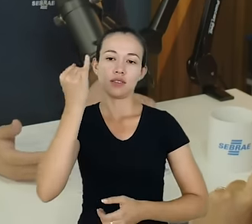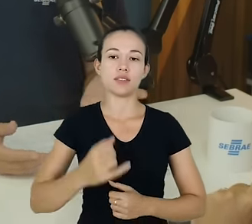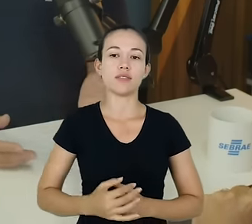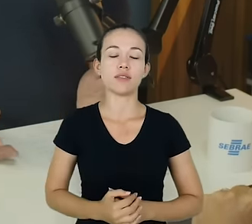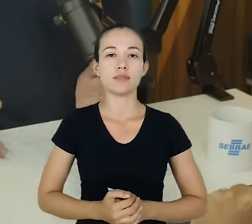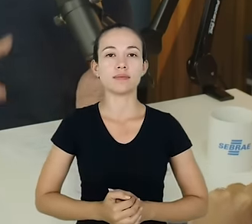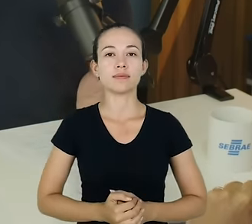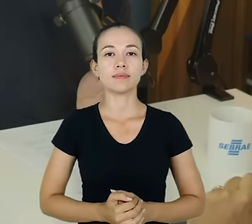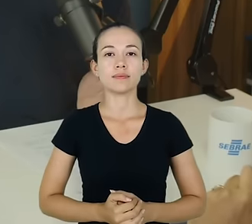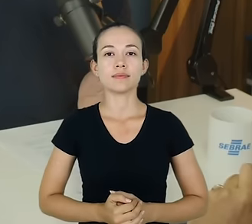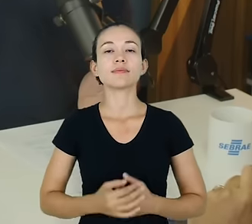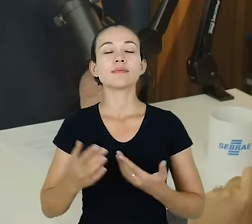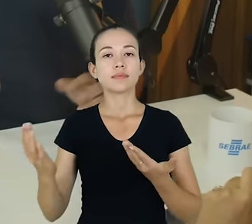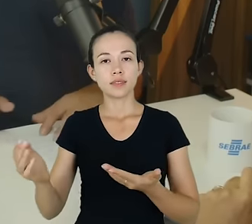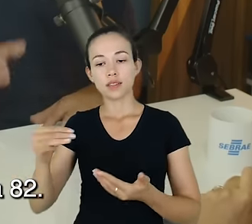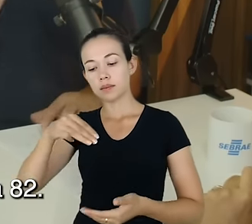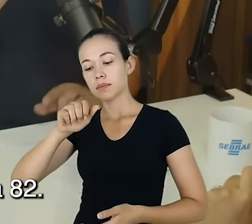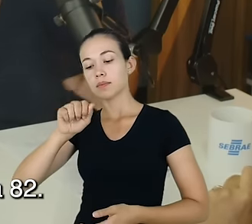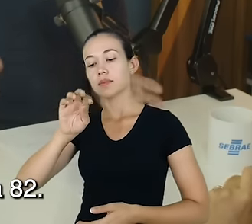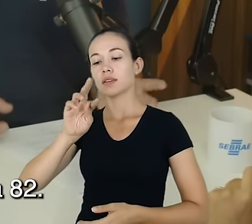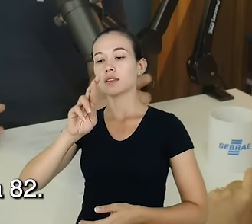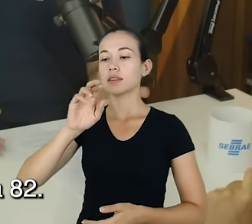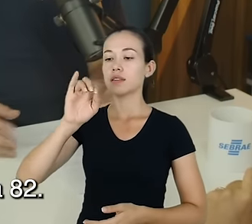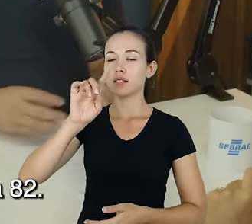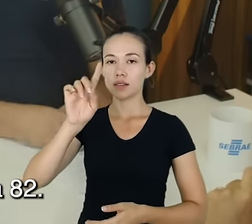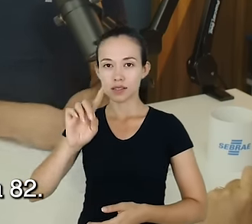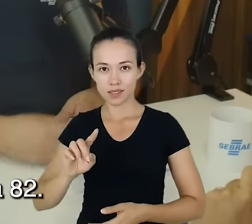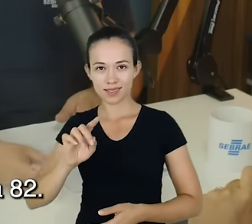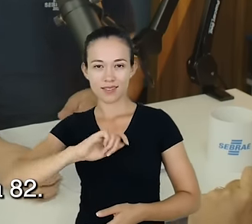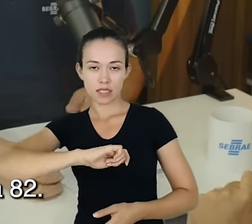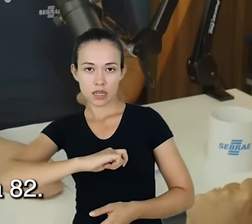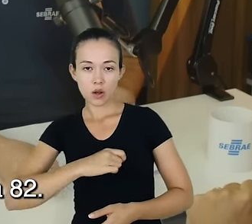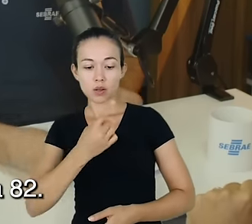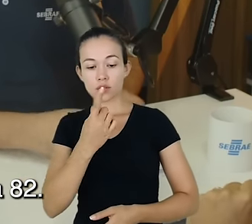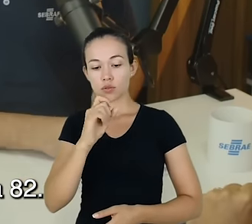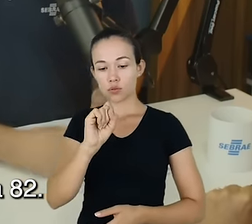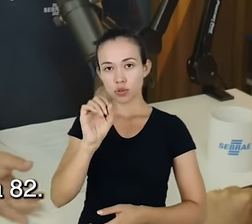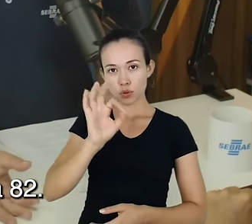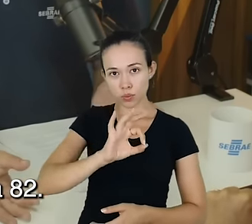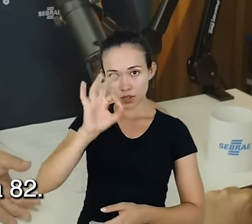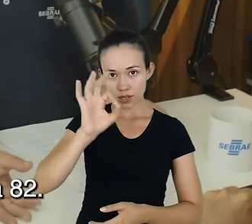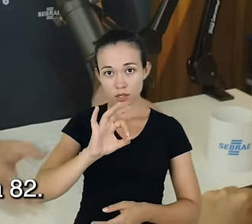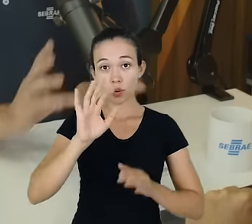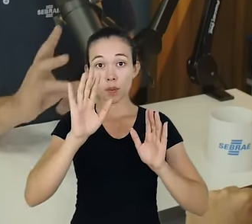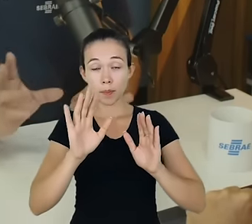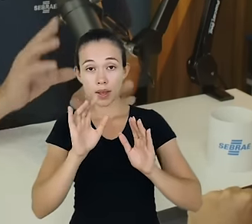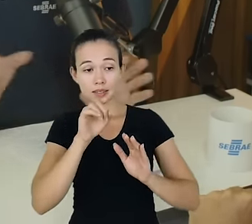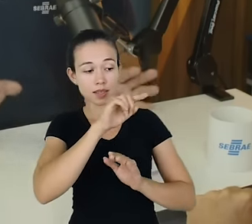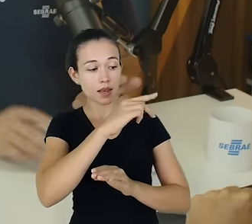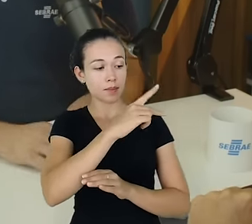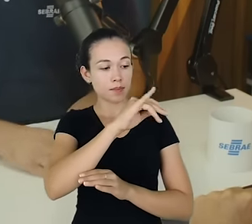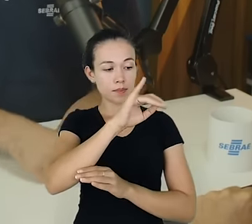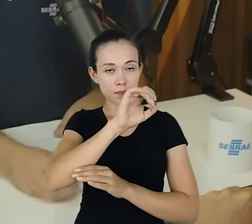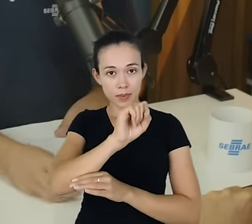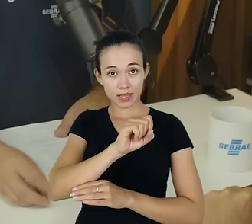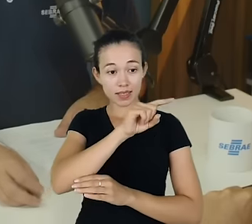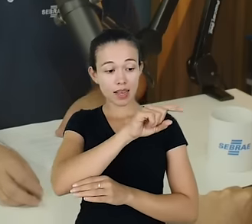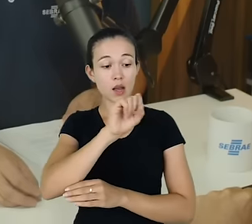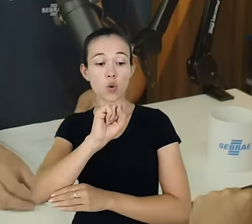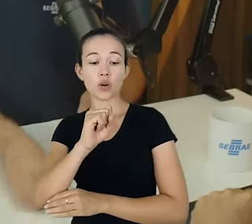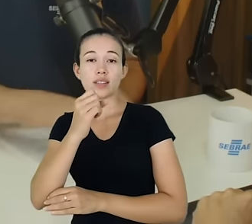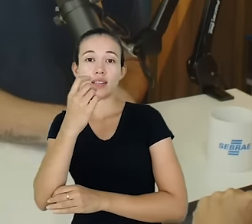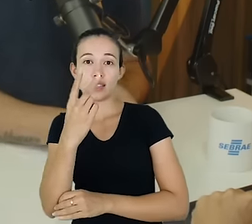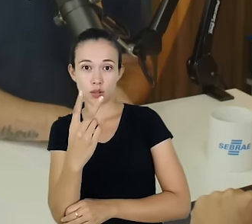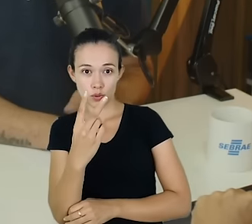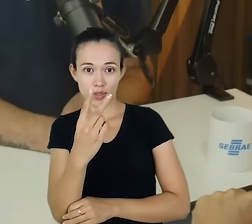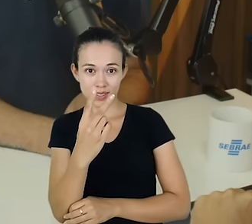eh a matriz fiscal cobrava 18% em cima do PIS aí ficava 82 Vamos botar de 100 ele pegava e